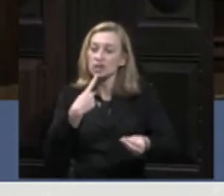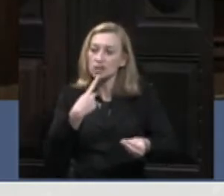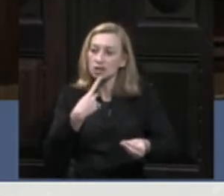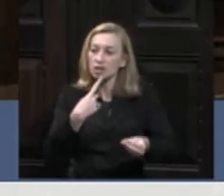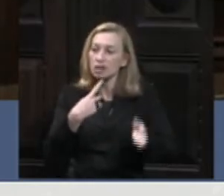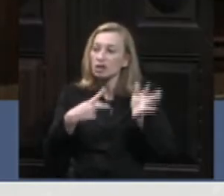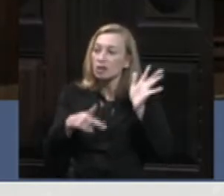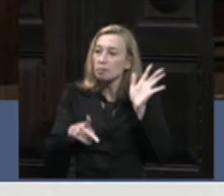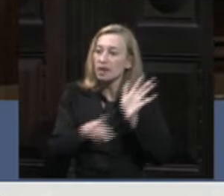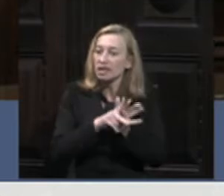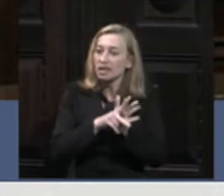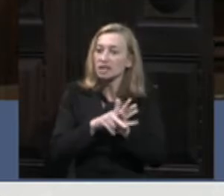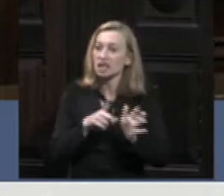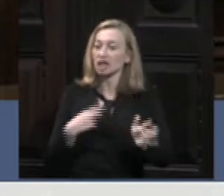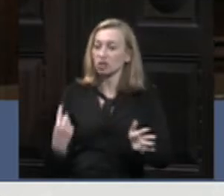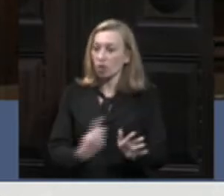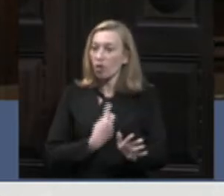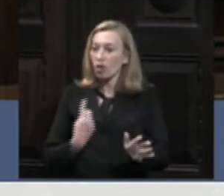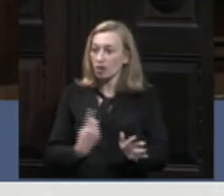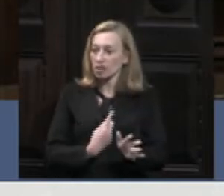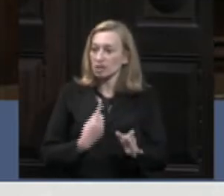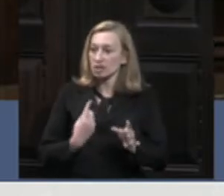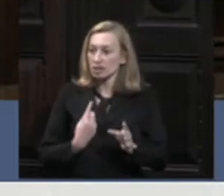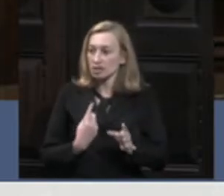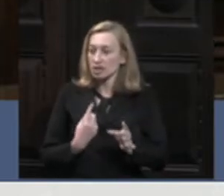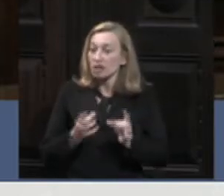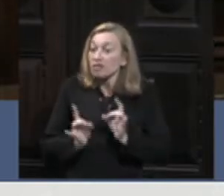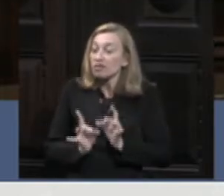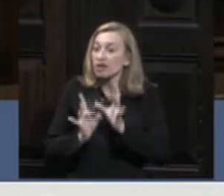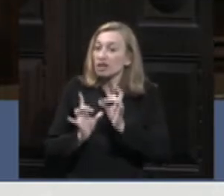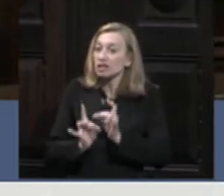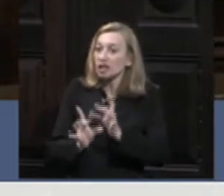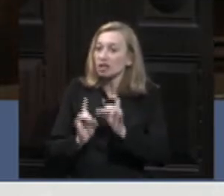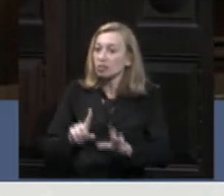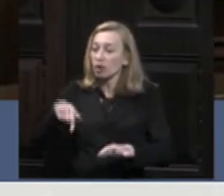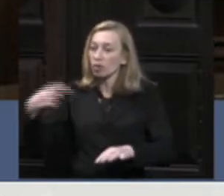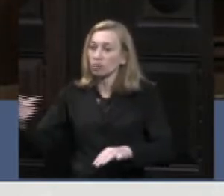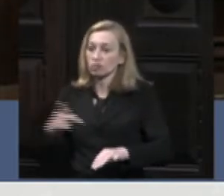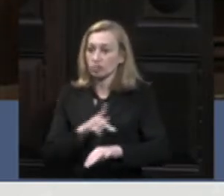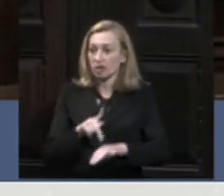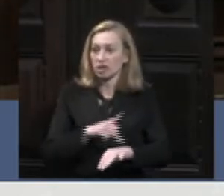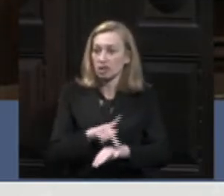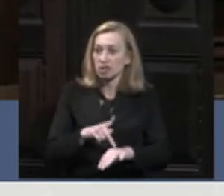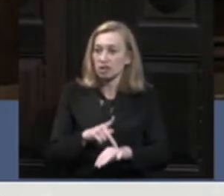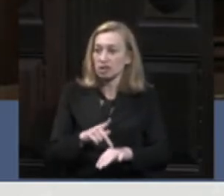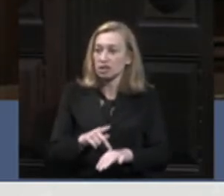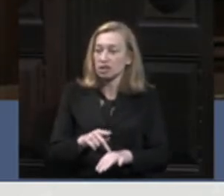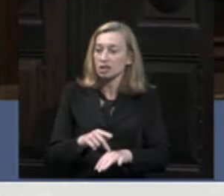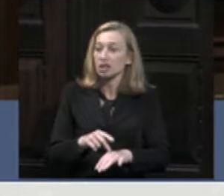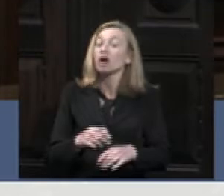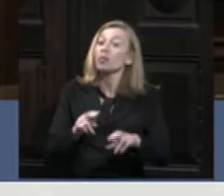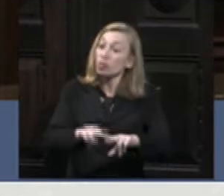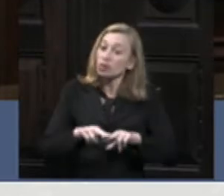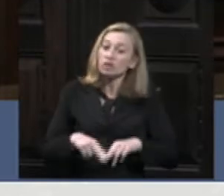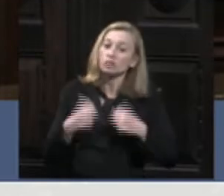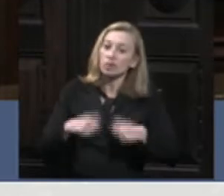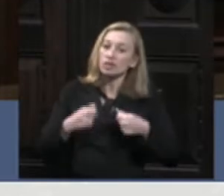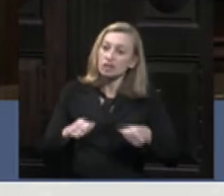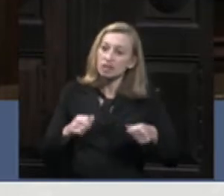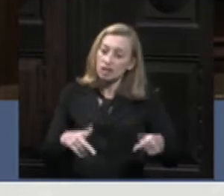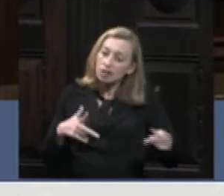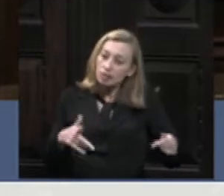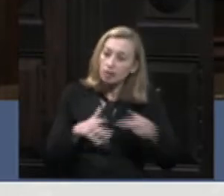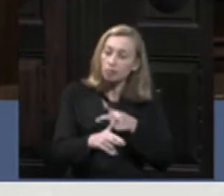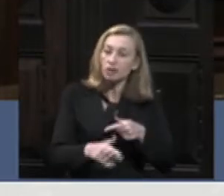grande capital estrangeiro. É isso que está sendo feito. É isso que precisa ser confrontado